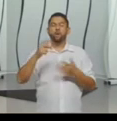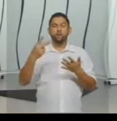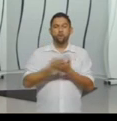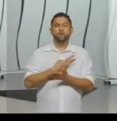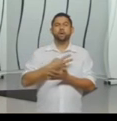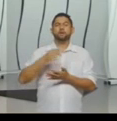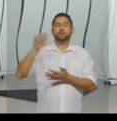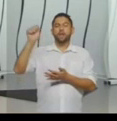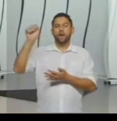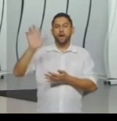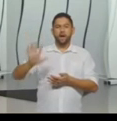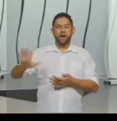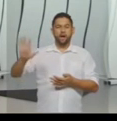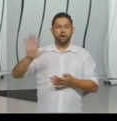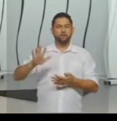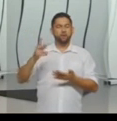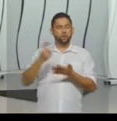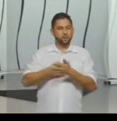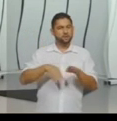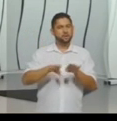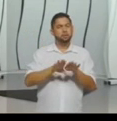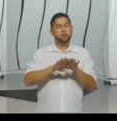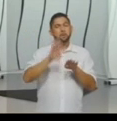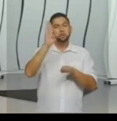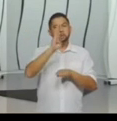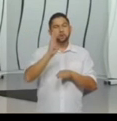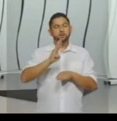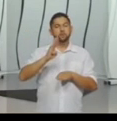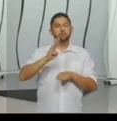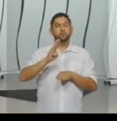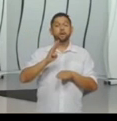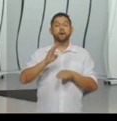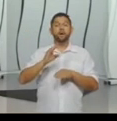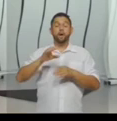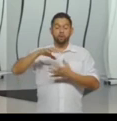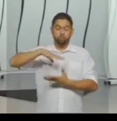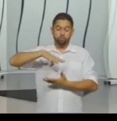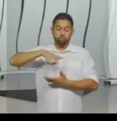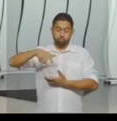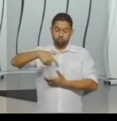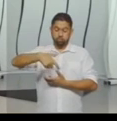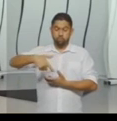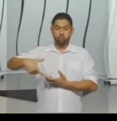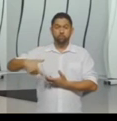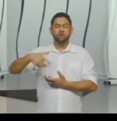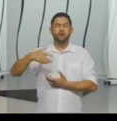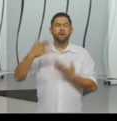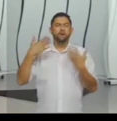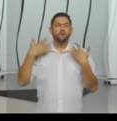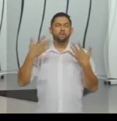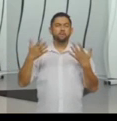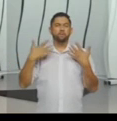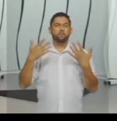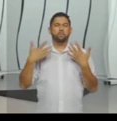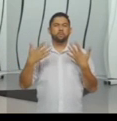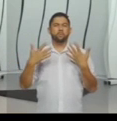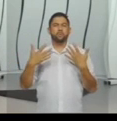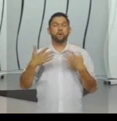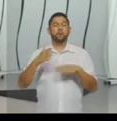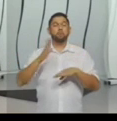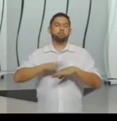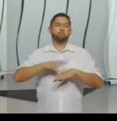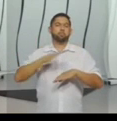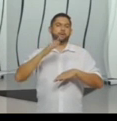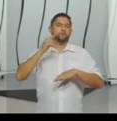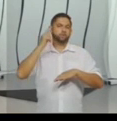na África também, né? Que são regiões subtropicais, né? Tropicais e subtropicais, onde essa doença é mais